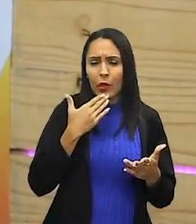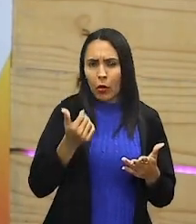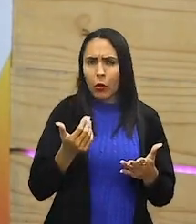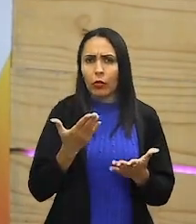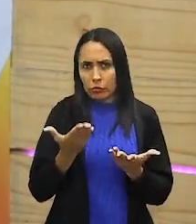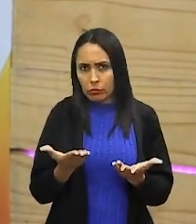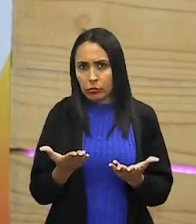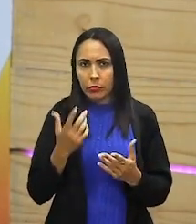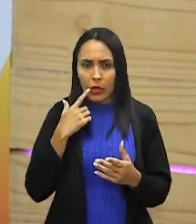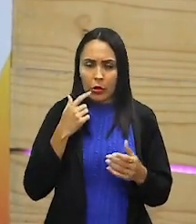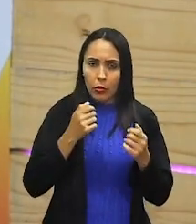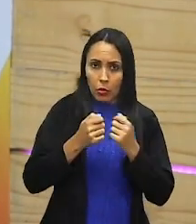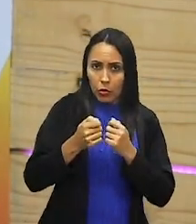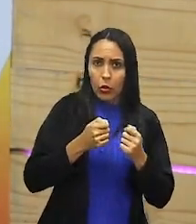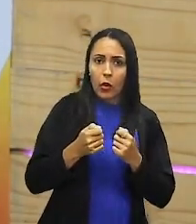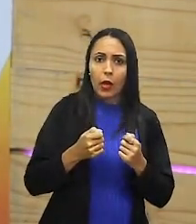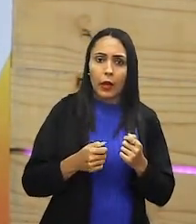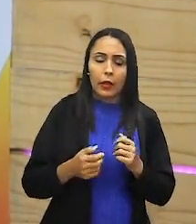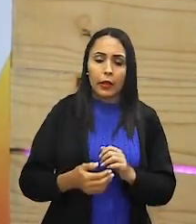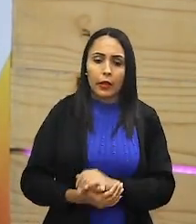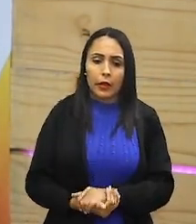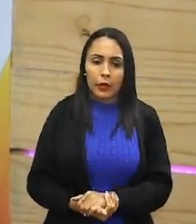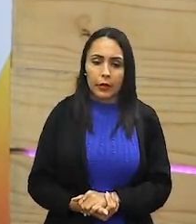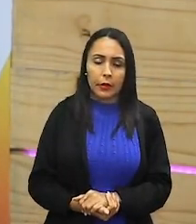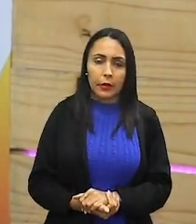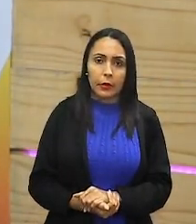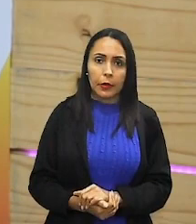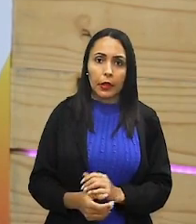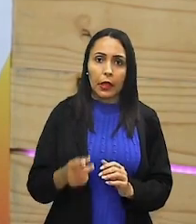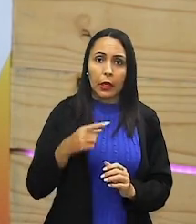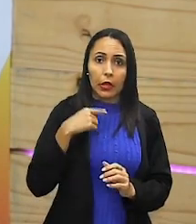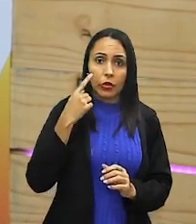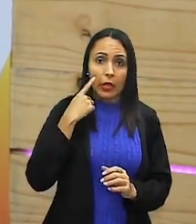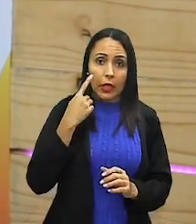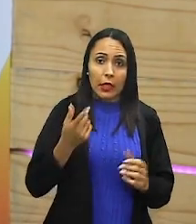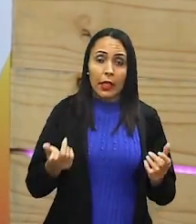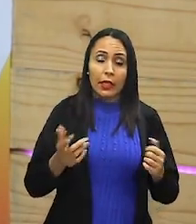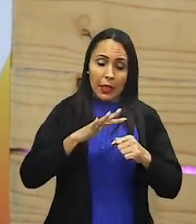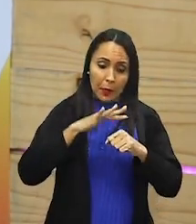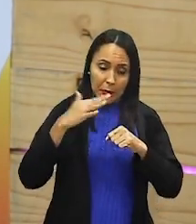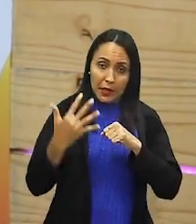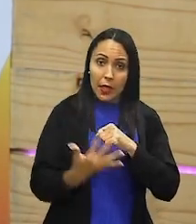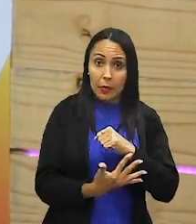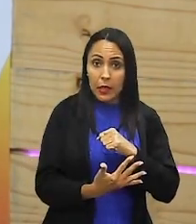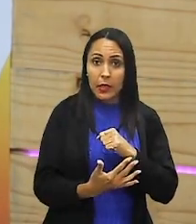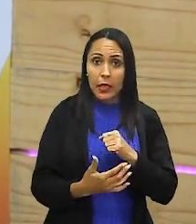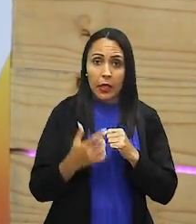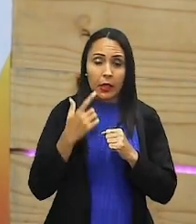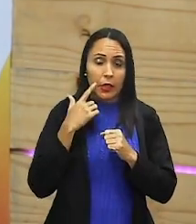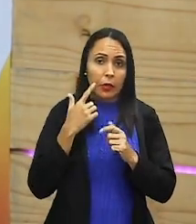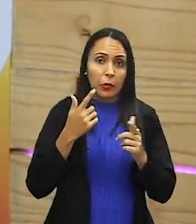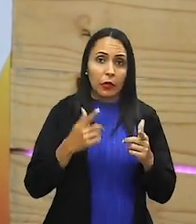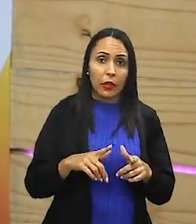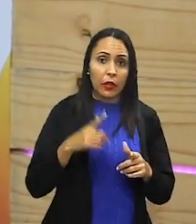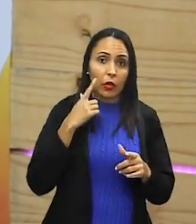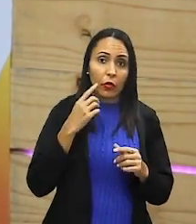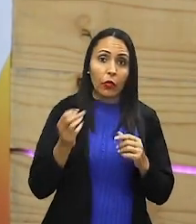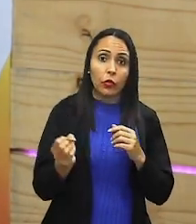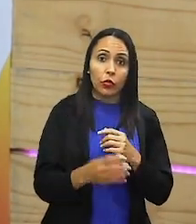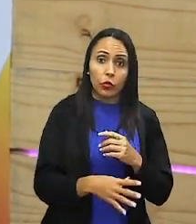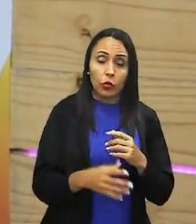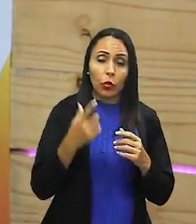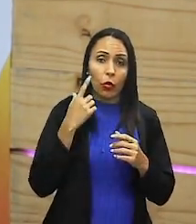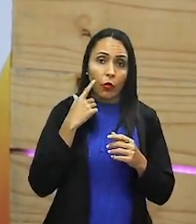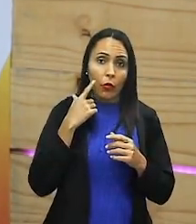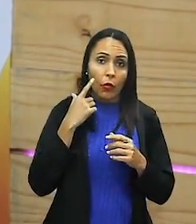muito mais controlada, vamos dizer assim, mas a gente ainda está com um tempo pandêmico. Essa pandemia que ela foi provocada por esse novo vírus